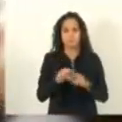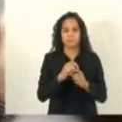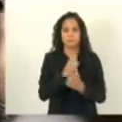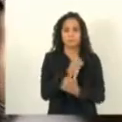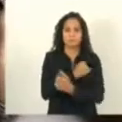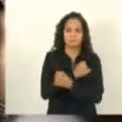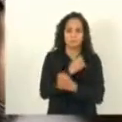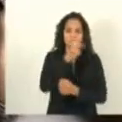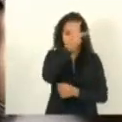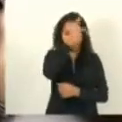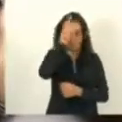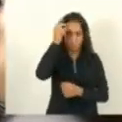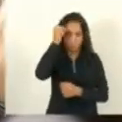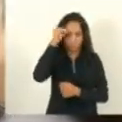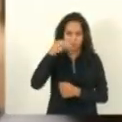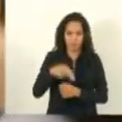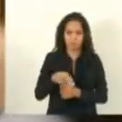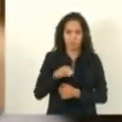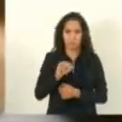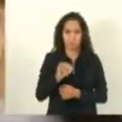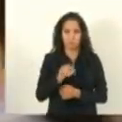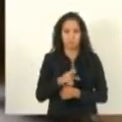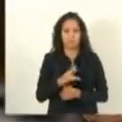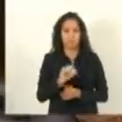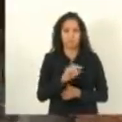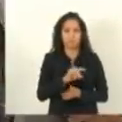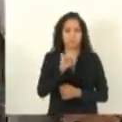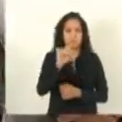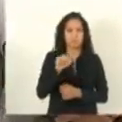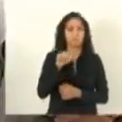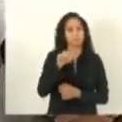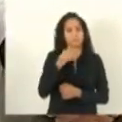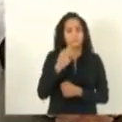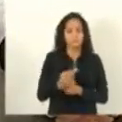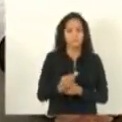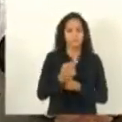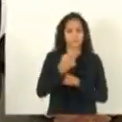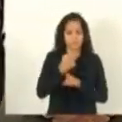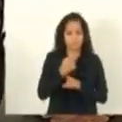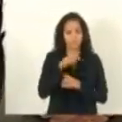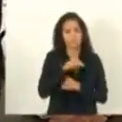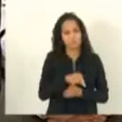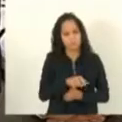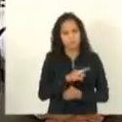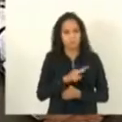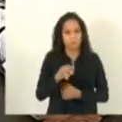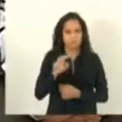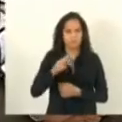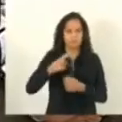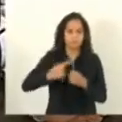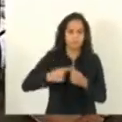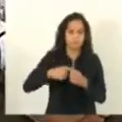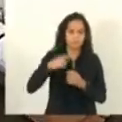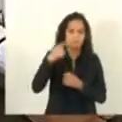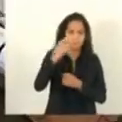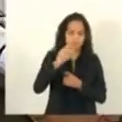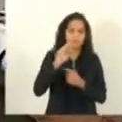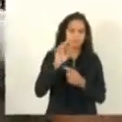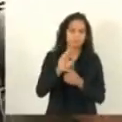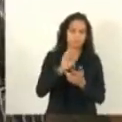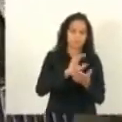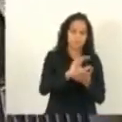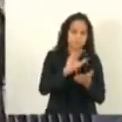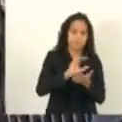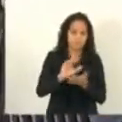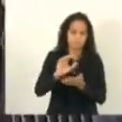Nirô e que vocês possam contar com o nosso mandato na Assembleia Legislativa para estar levando cada vez mais benefícios e recursos para